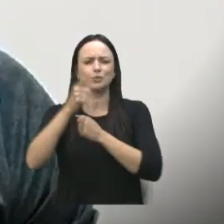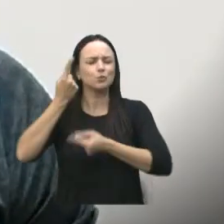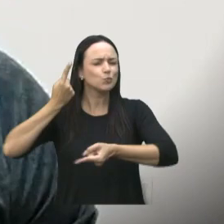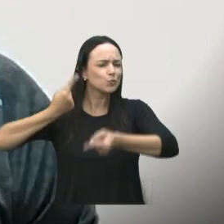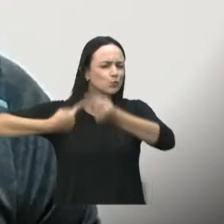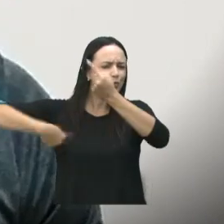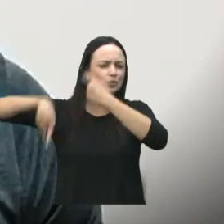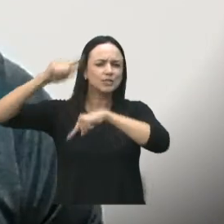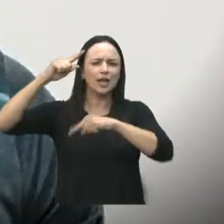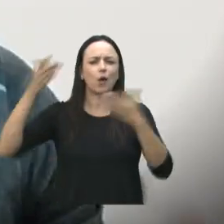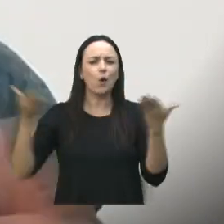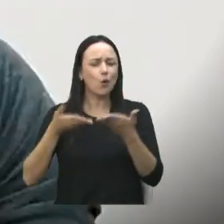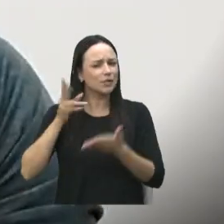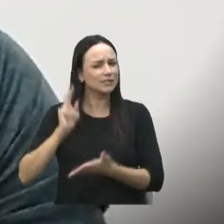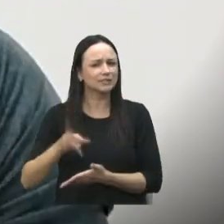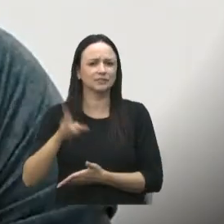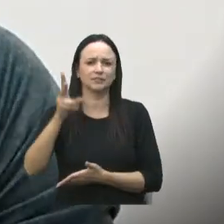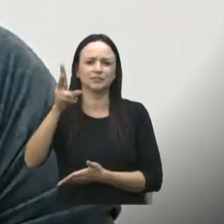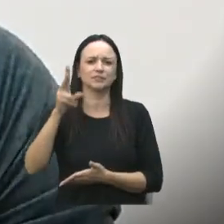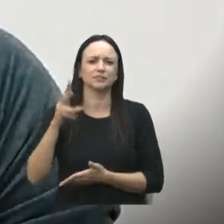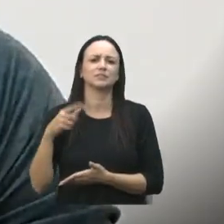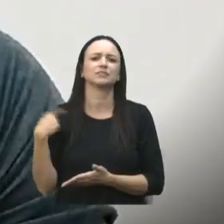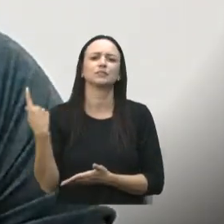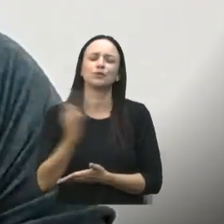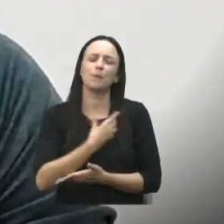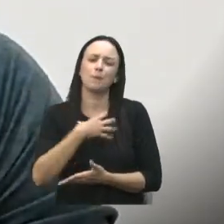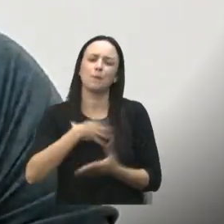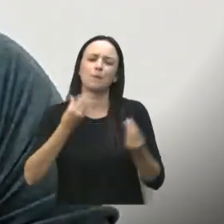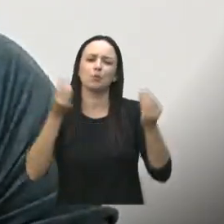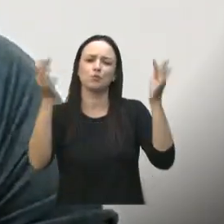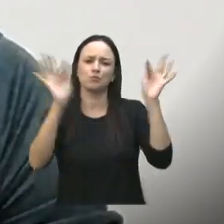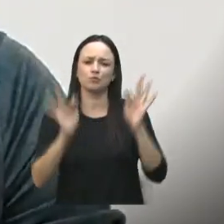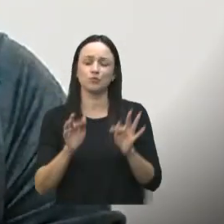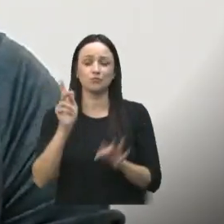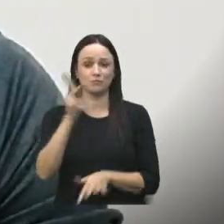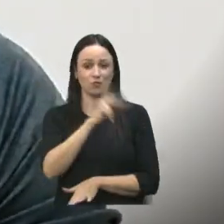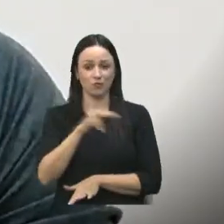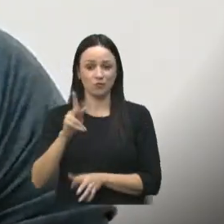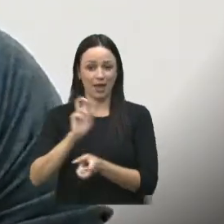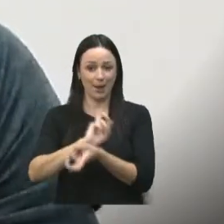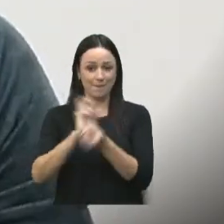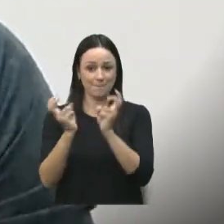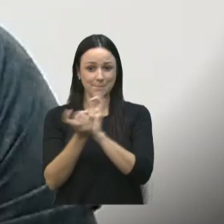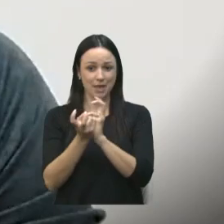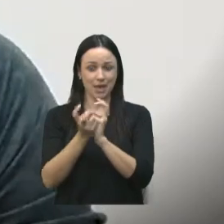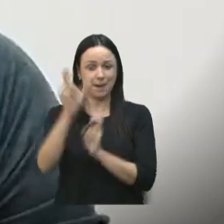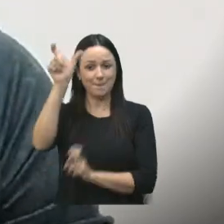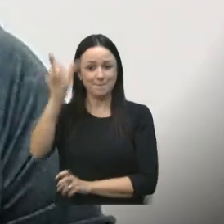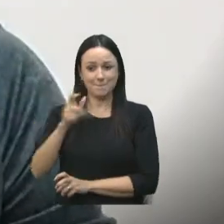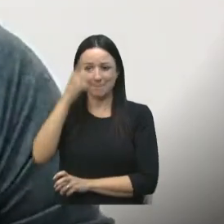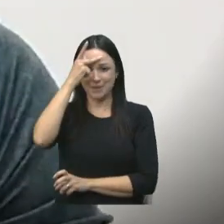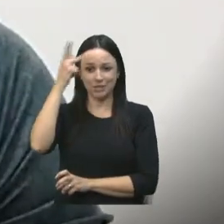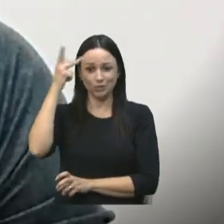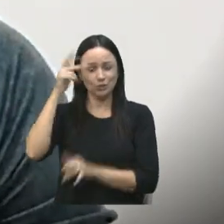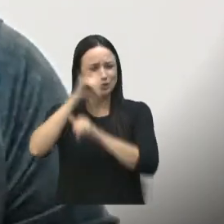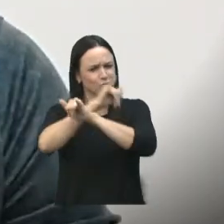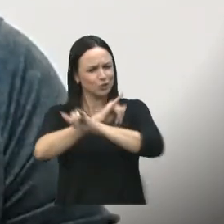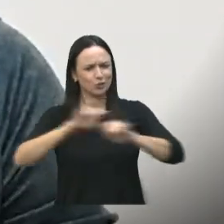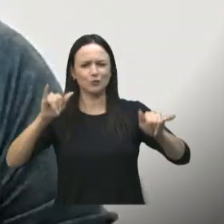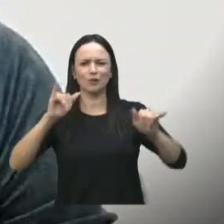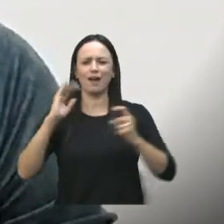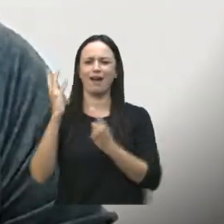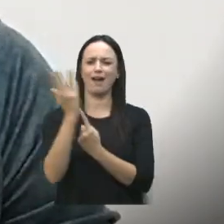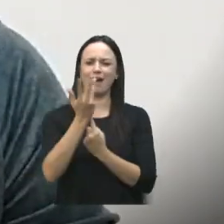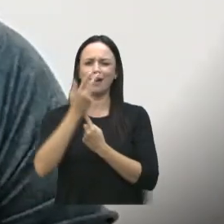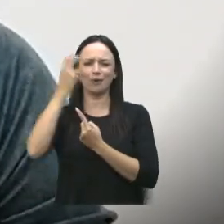sucesso hoje e sempre. Nós ficamos muito felizes quando o mestre de capoeira, com uma pessoa que esteja divulgando a nossa arte, a